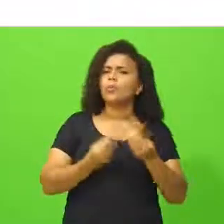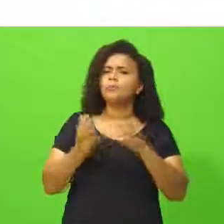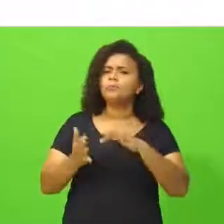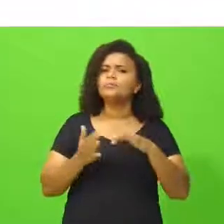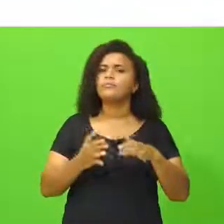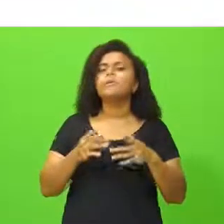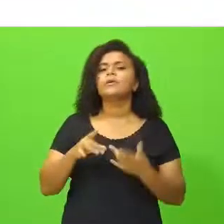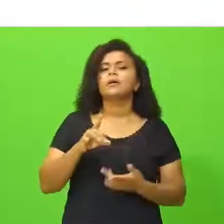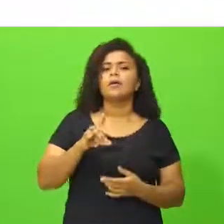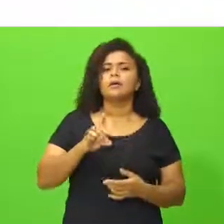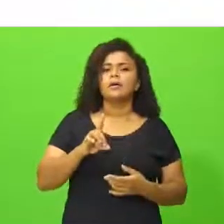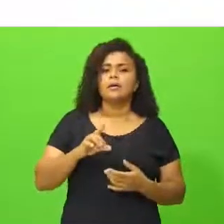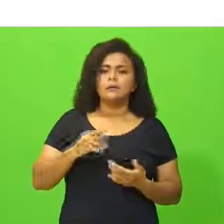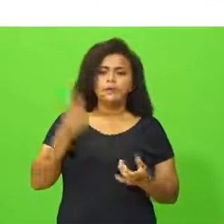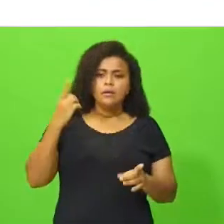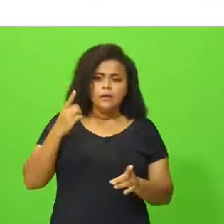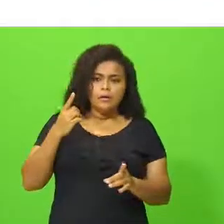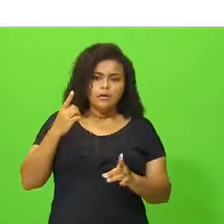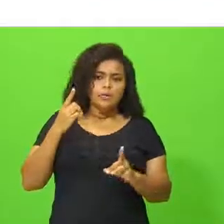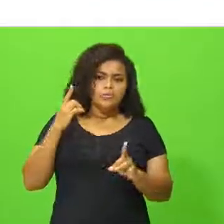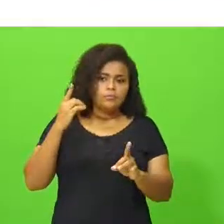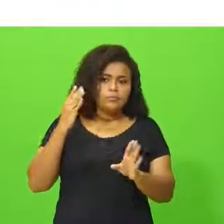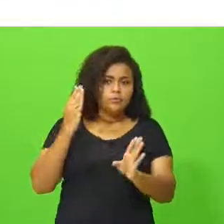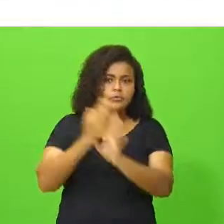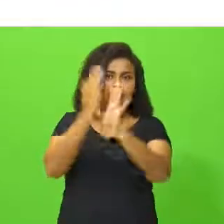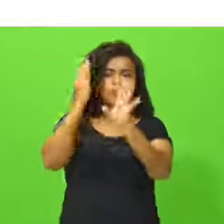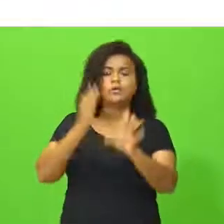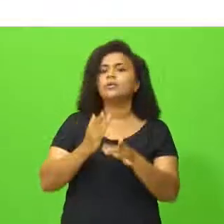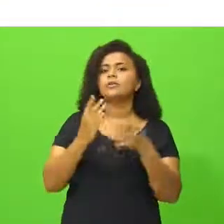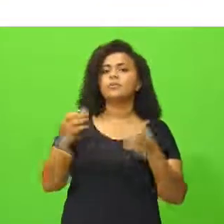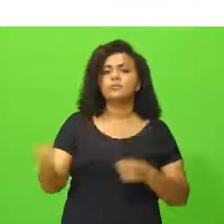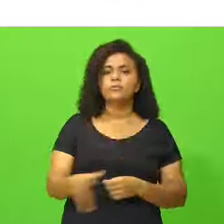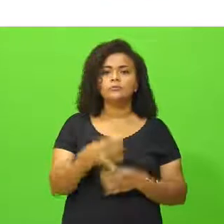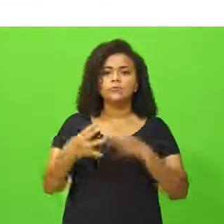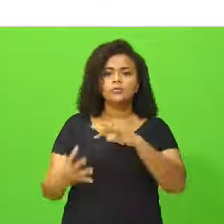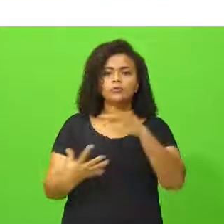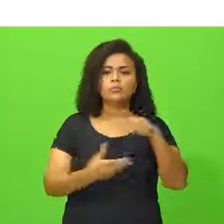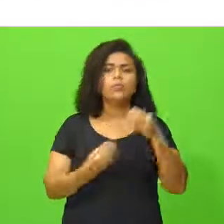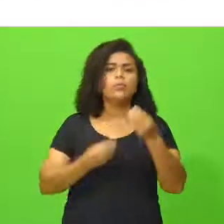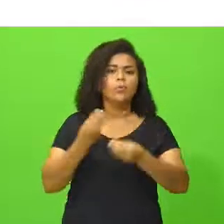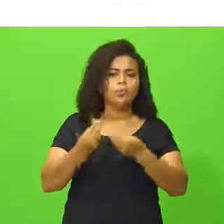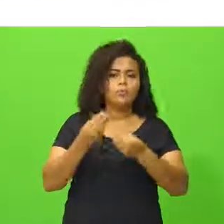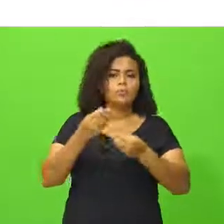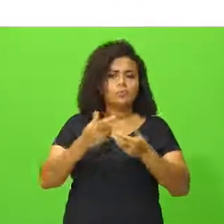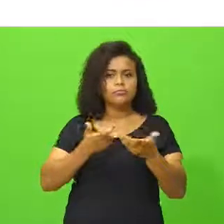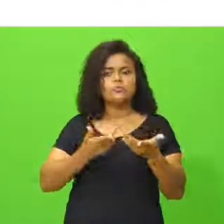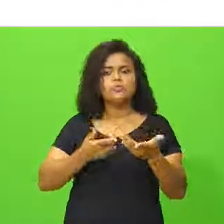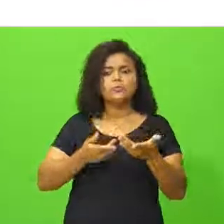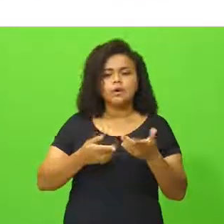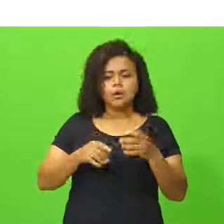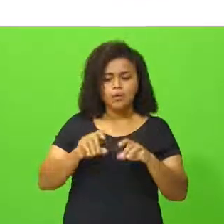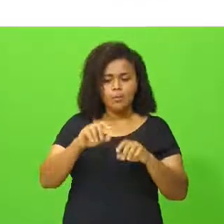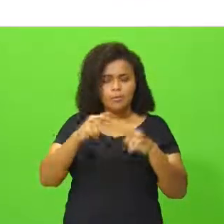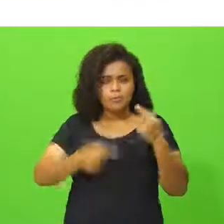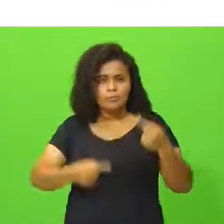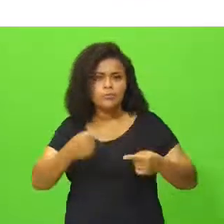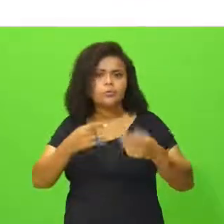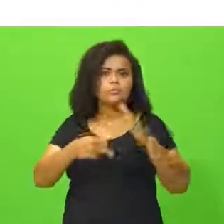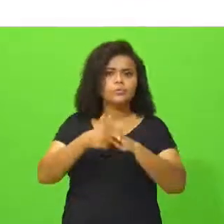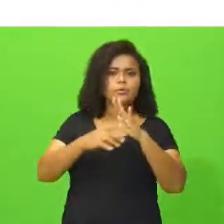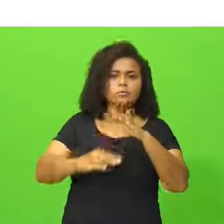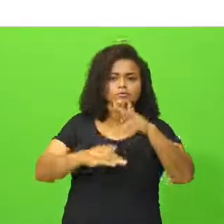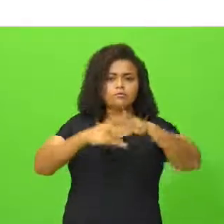anteriormente, ela vai também justamente marcar essa corrida desenvolvimentista que chega aos dias atuais,